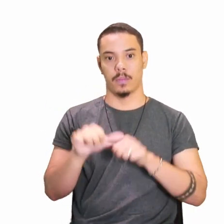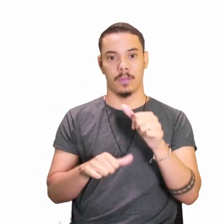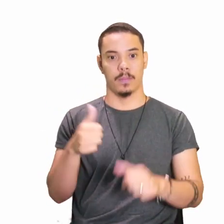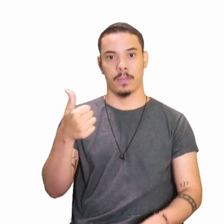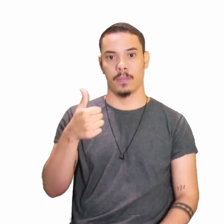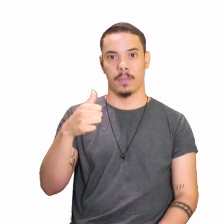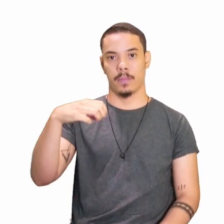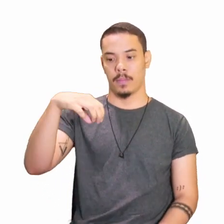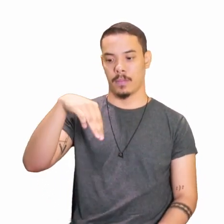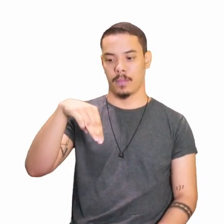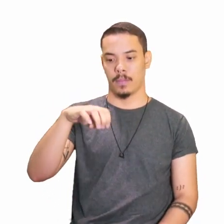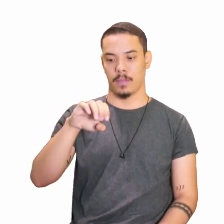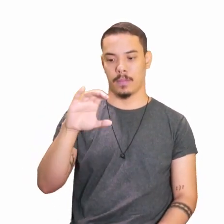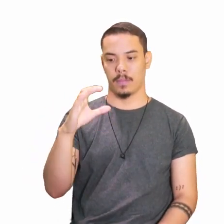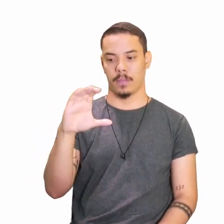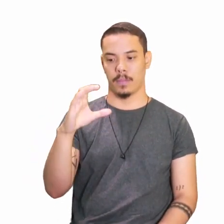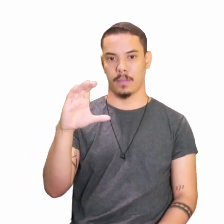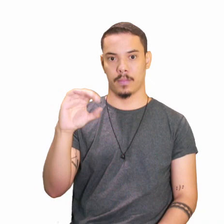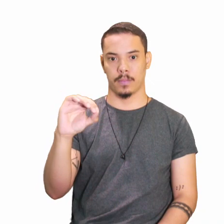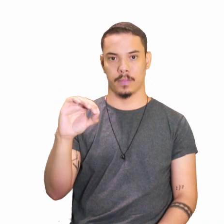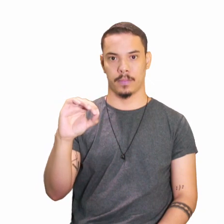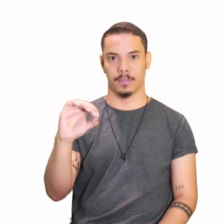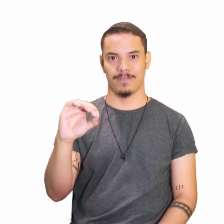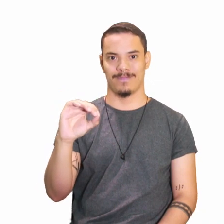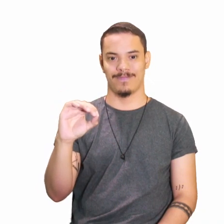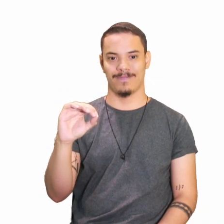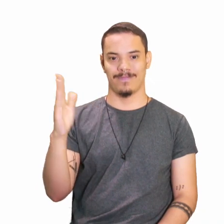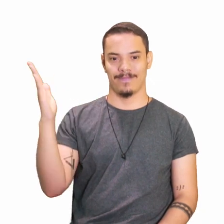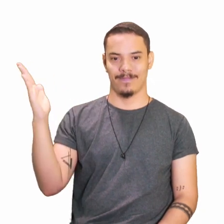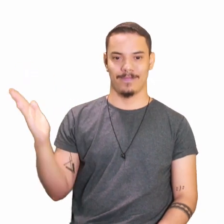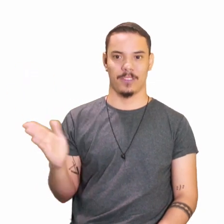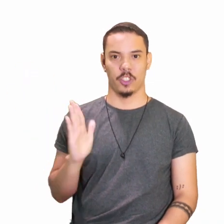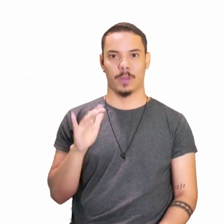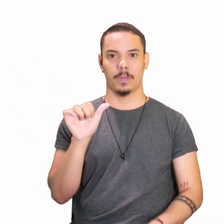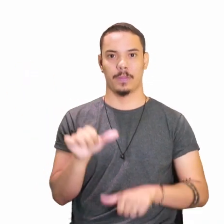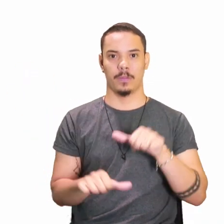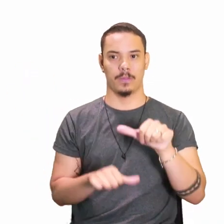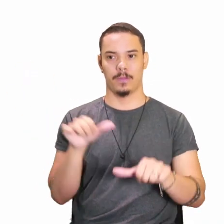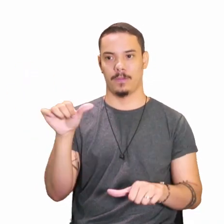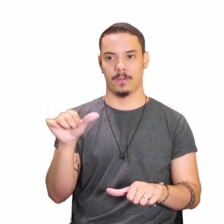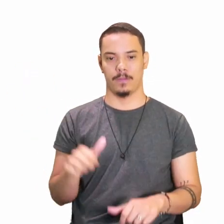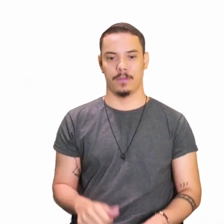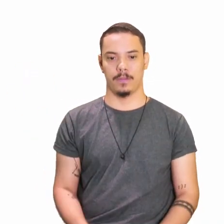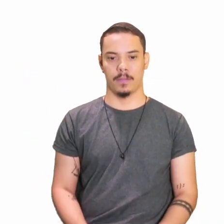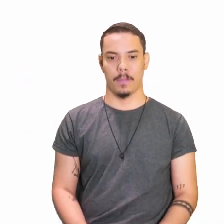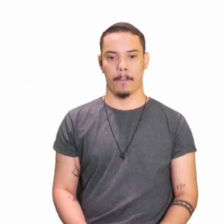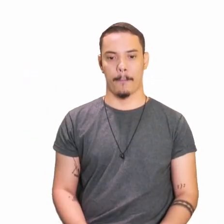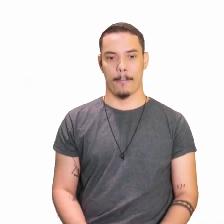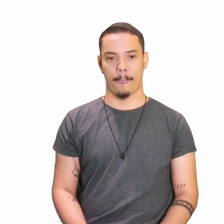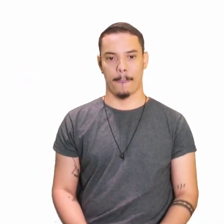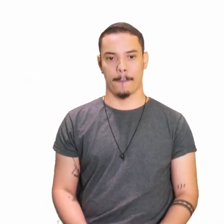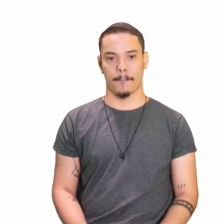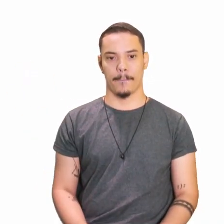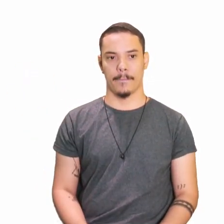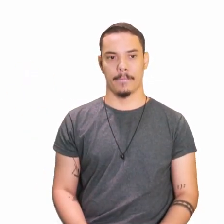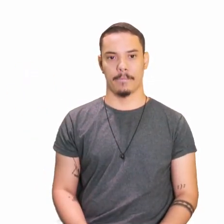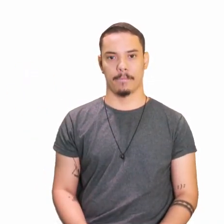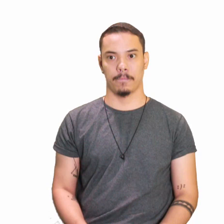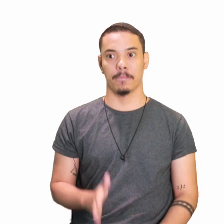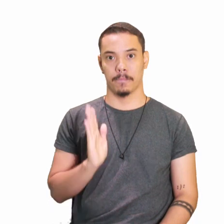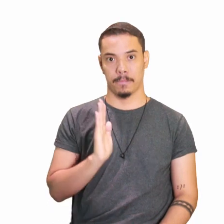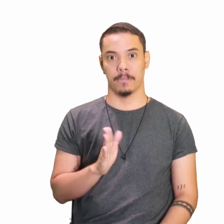Tá certo ó Eu meço tu metes ele mede nós medimos nós me diz eles medem então